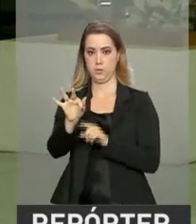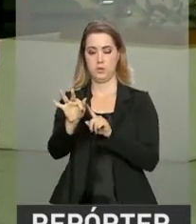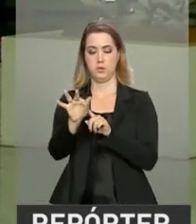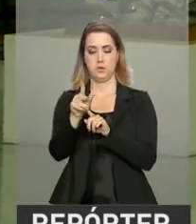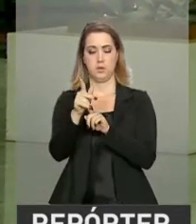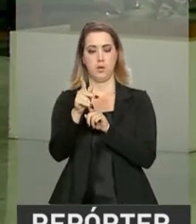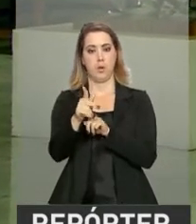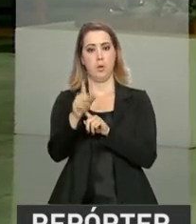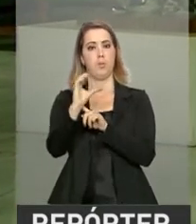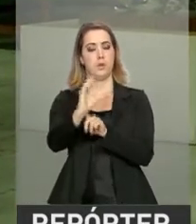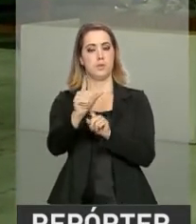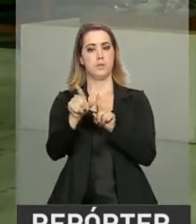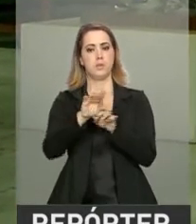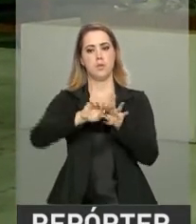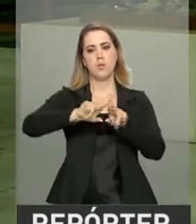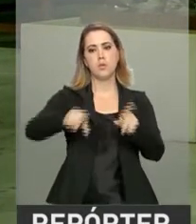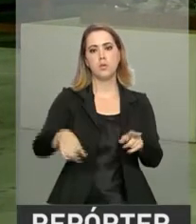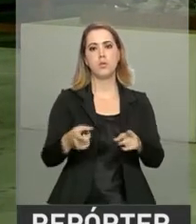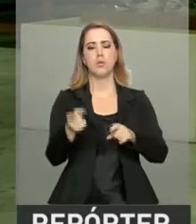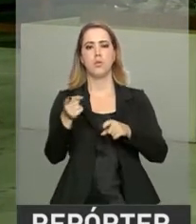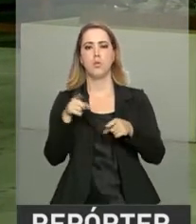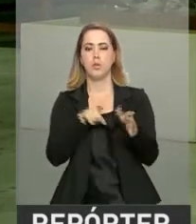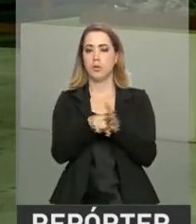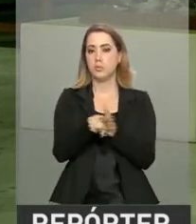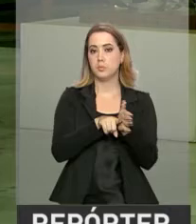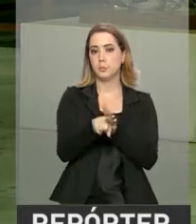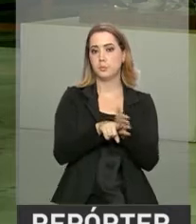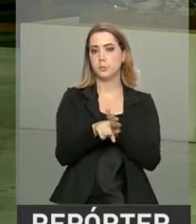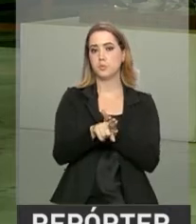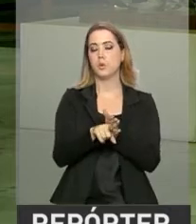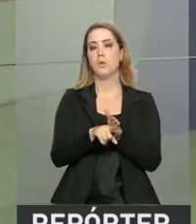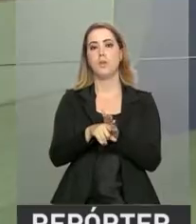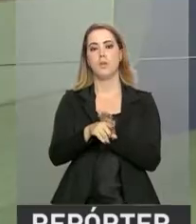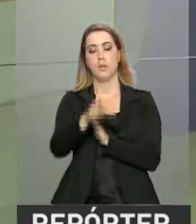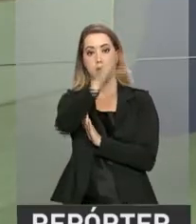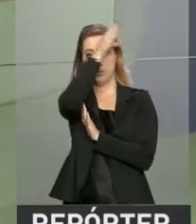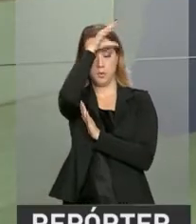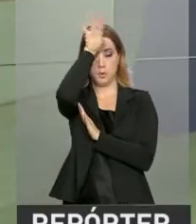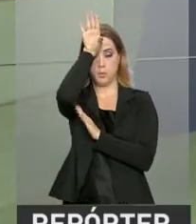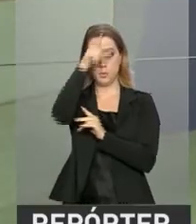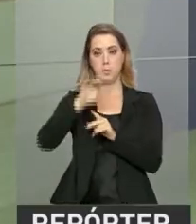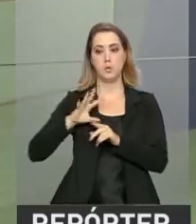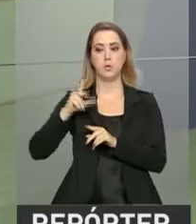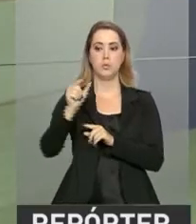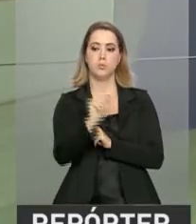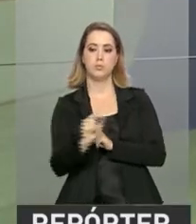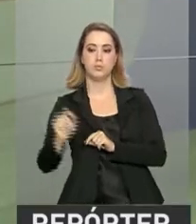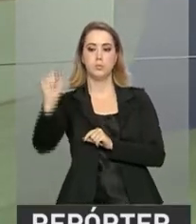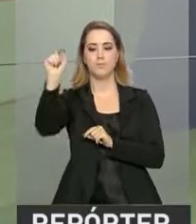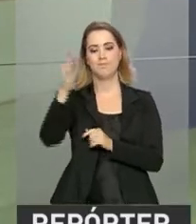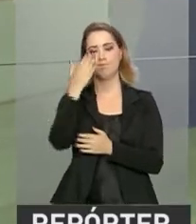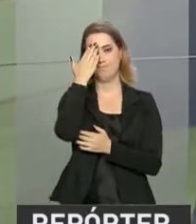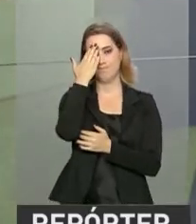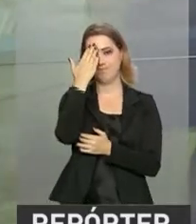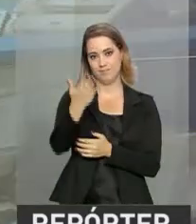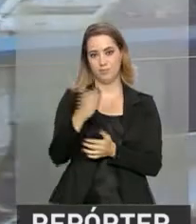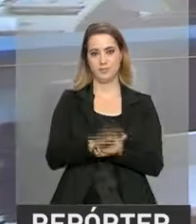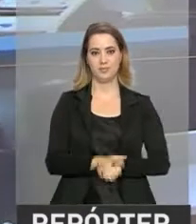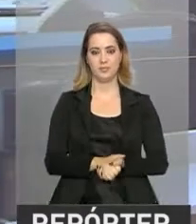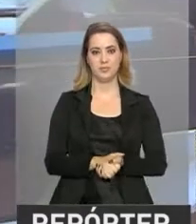e peritos de todo o país o voto com vocês é luiz obrigado nem pelas informações bom trabalho pra você